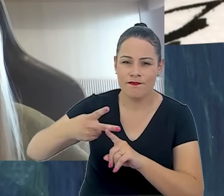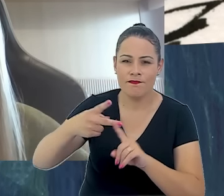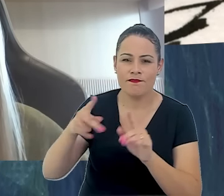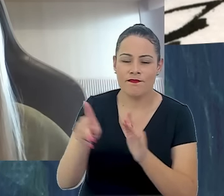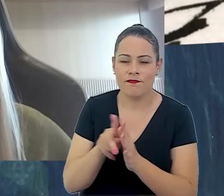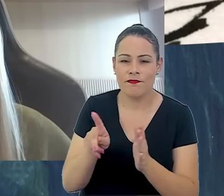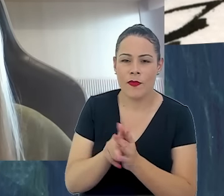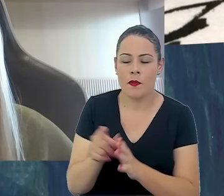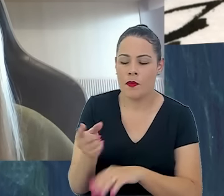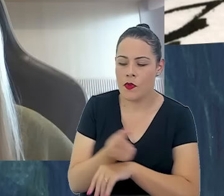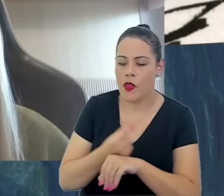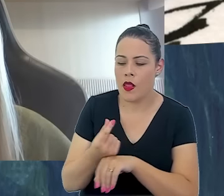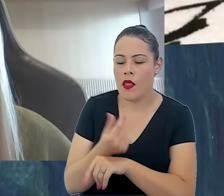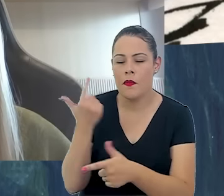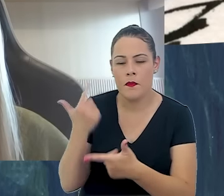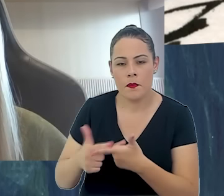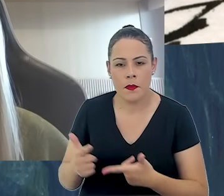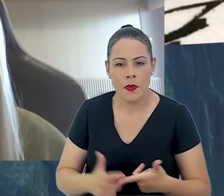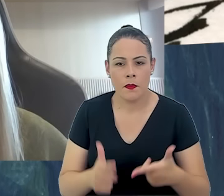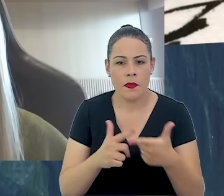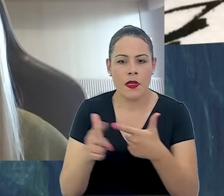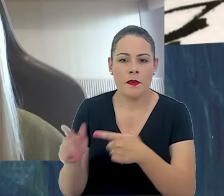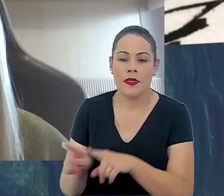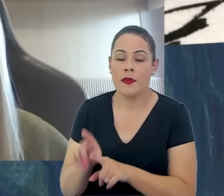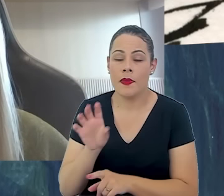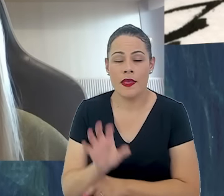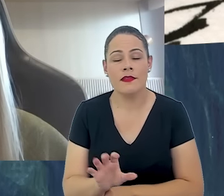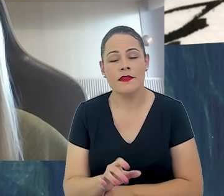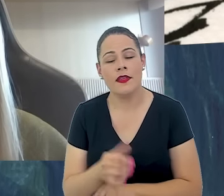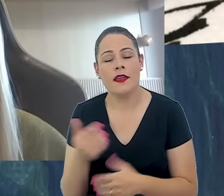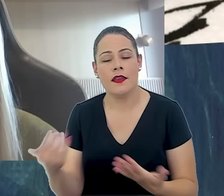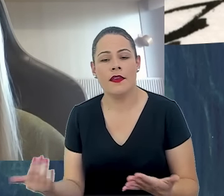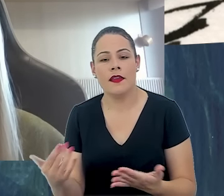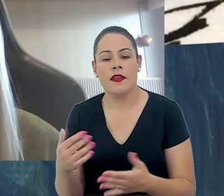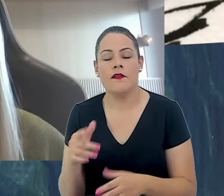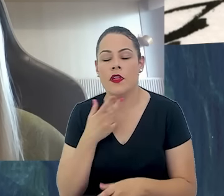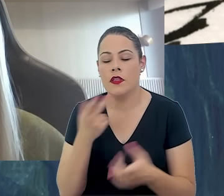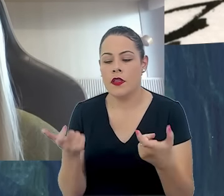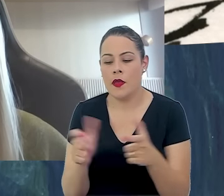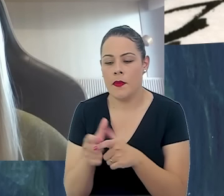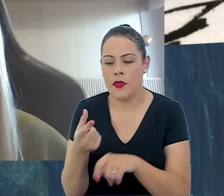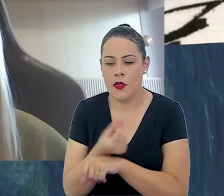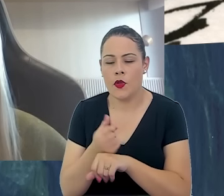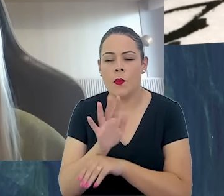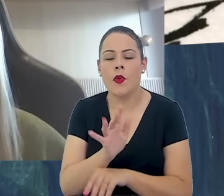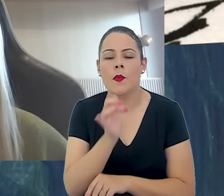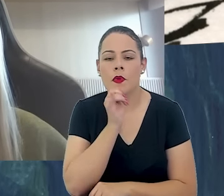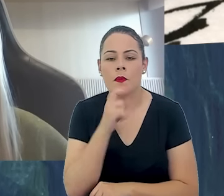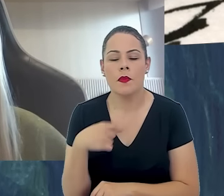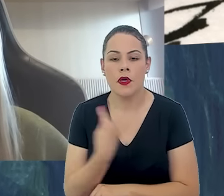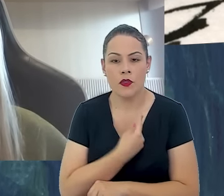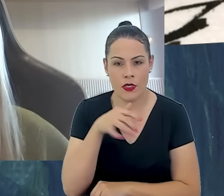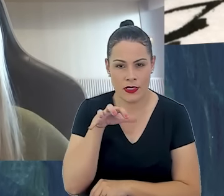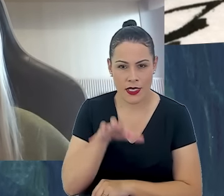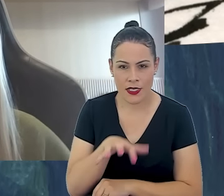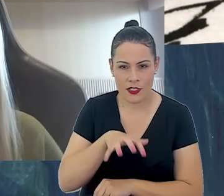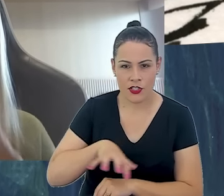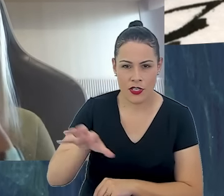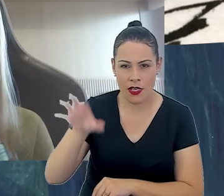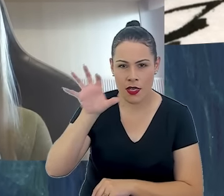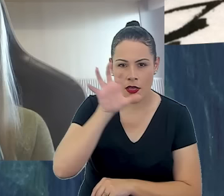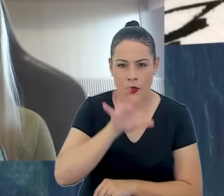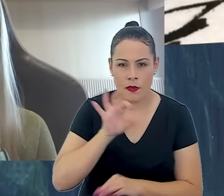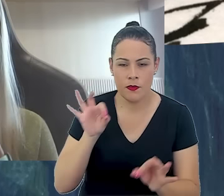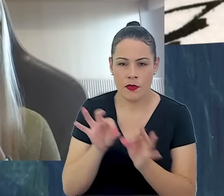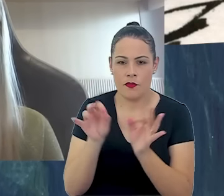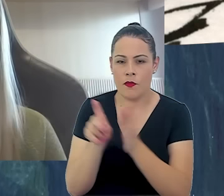sua vulnerabilidade econômica, um outro ponto que o Luiz falou, das menores economias. Eu vou dar um exemplo na nossa região para ser mais